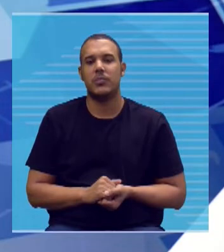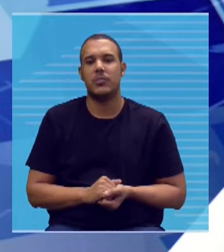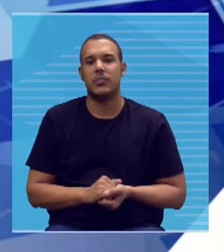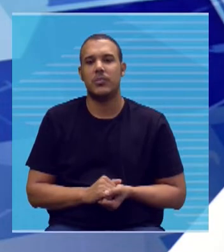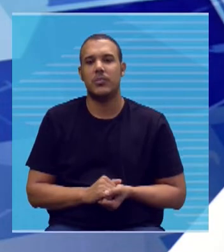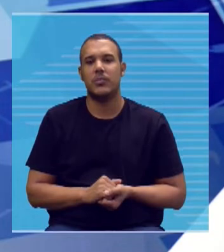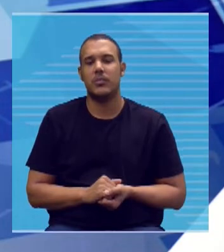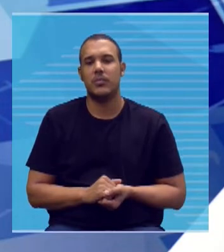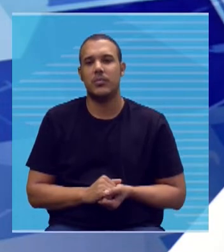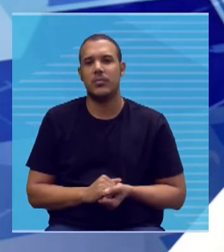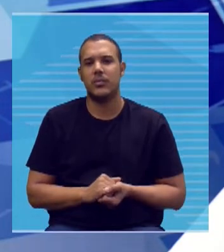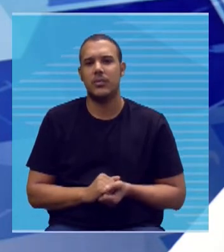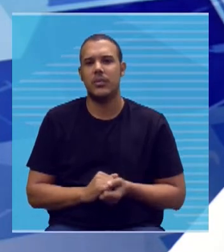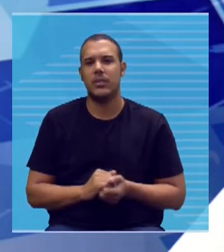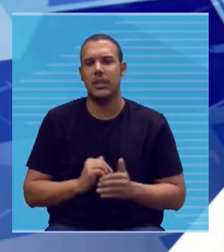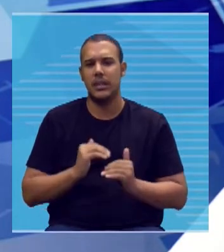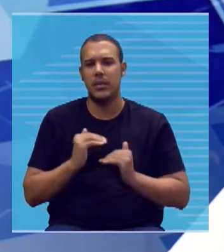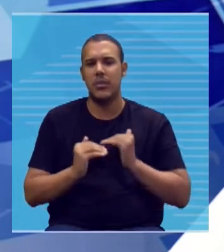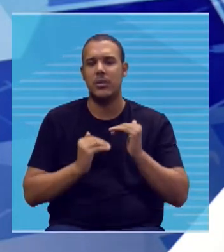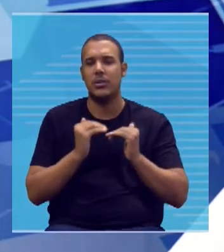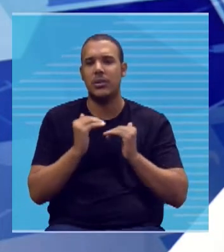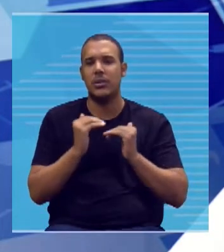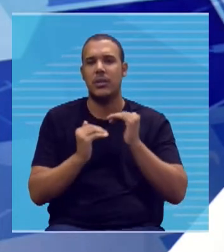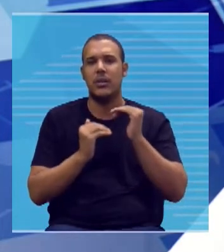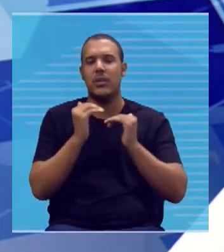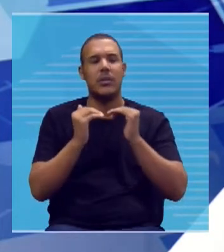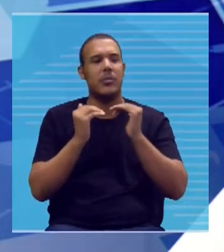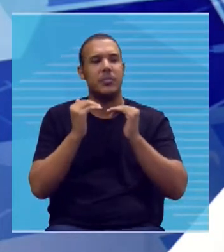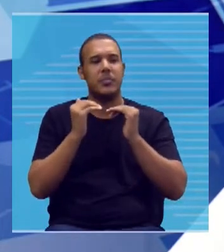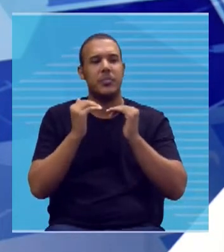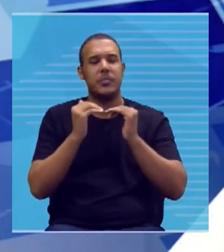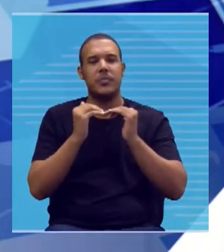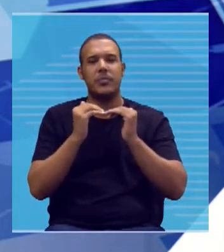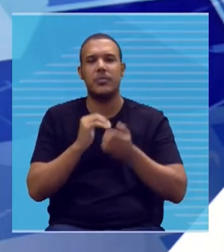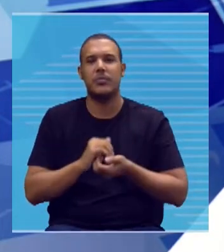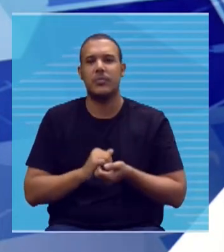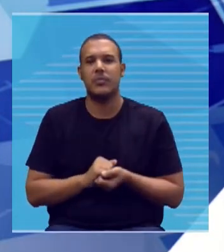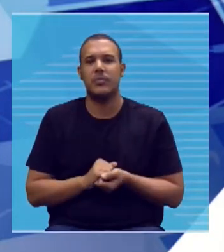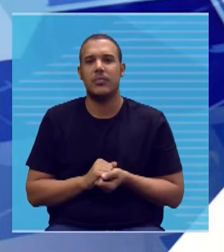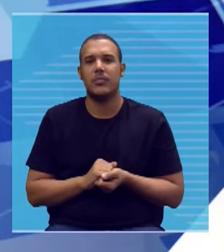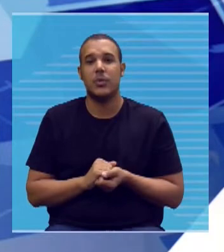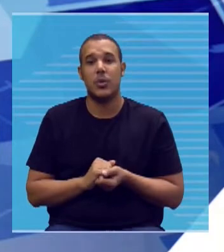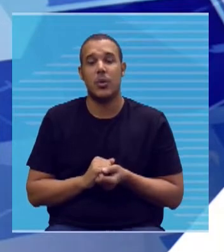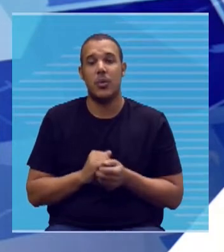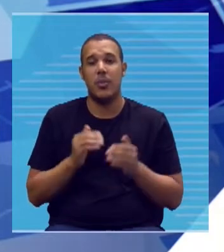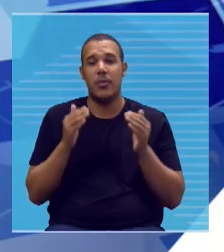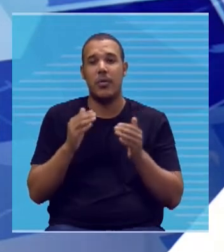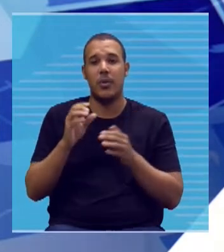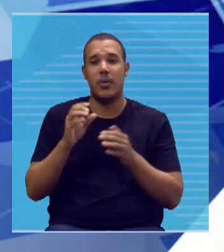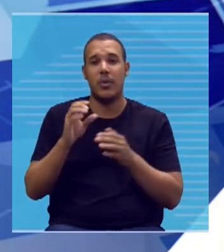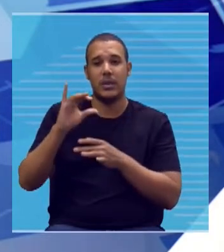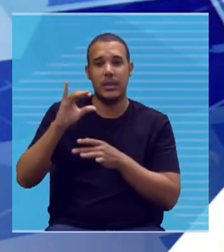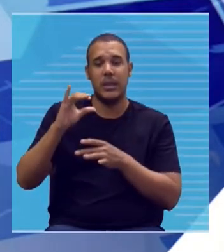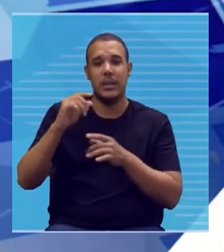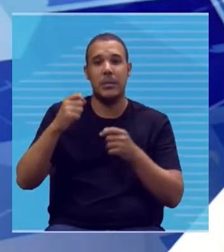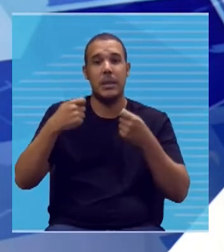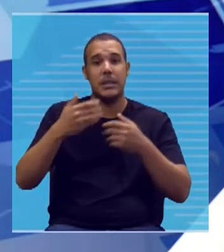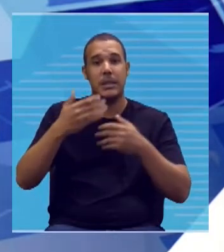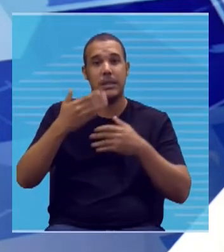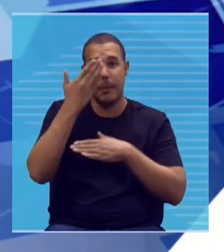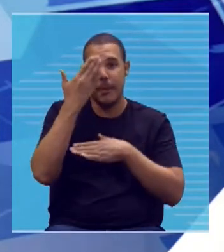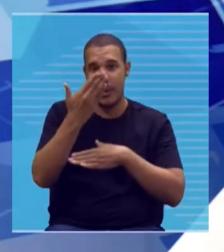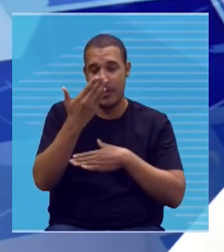esse processo de evolução e como se trata de ciência Eu preciso de prova porque a ciência